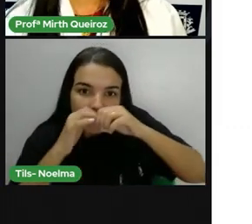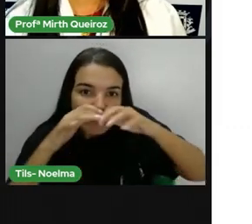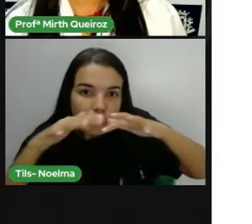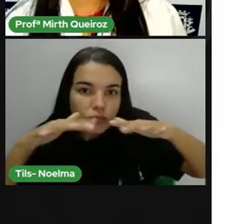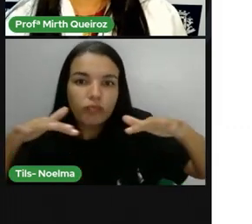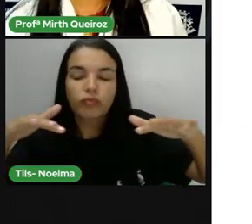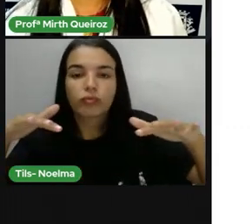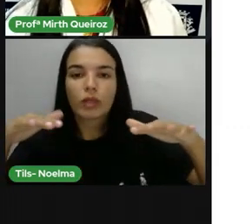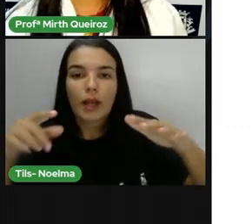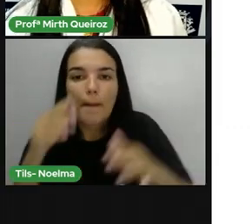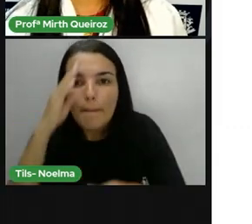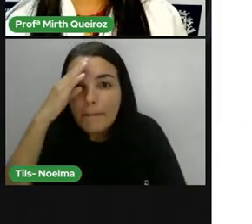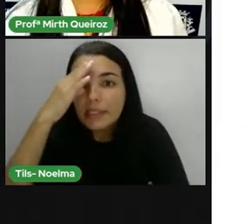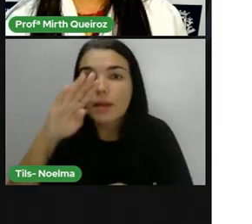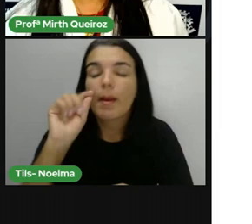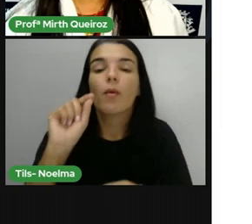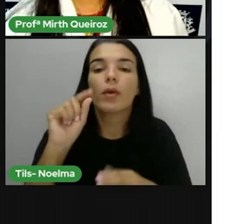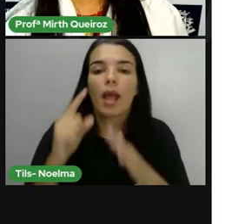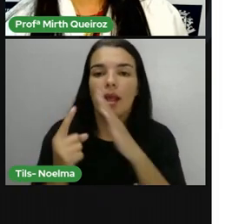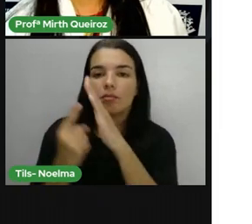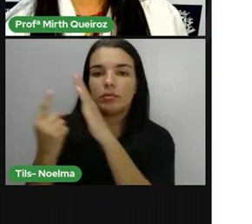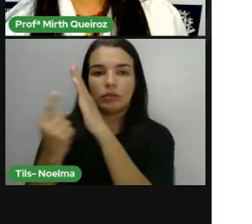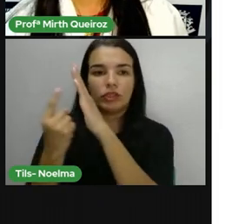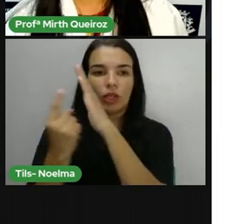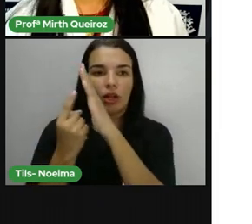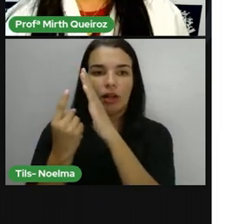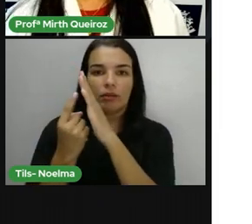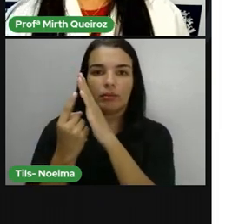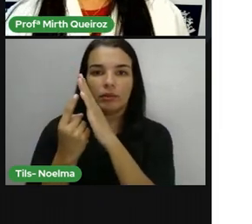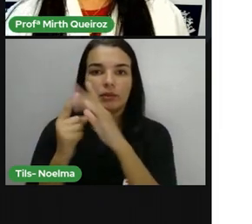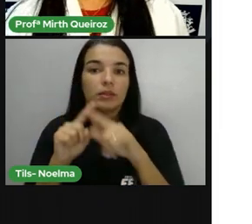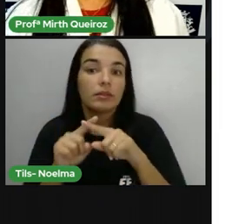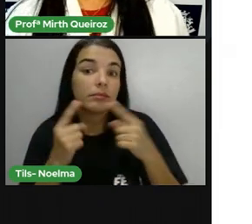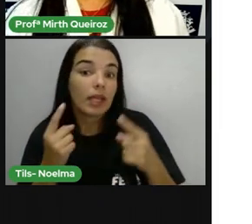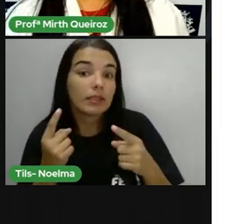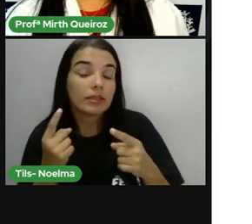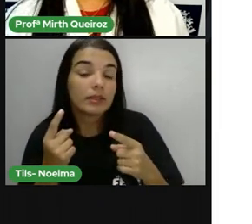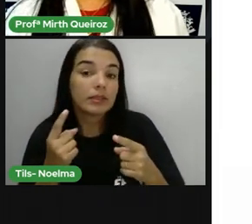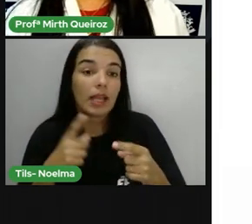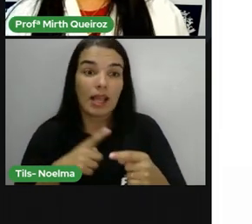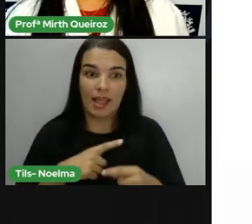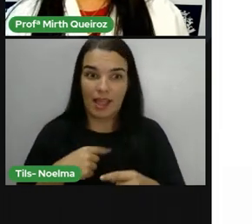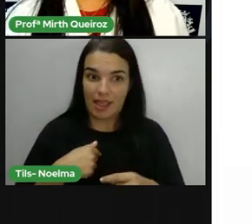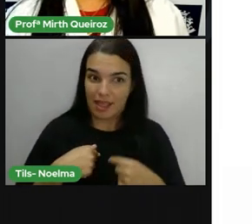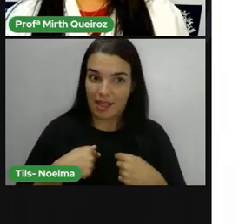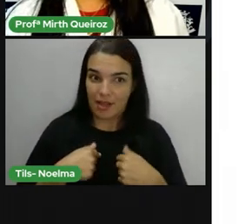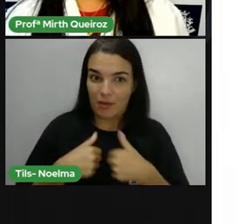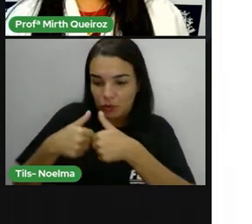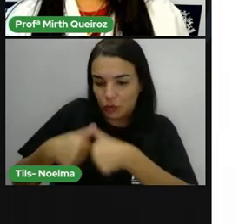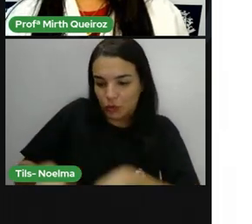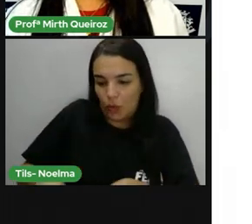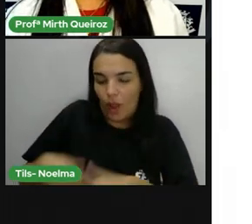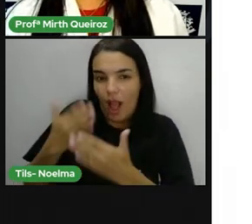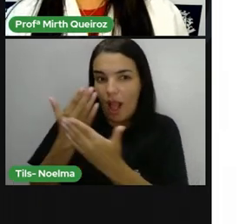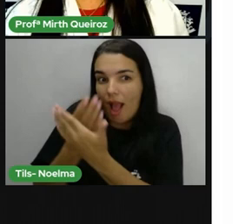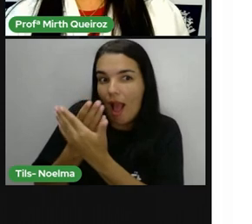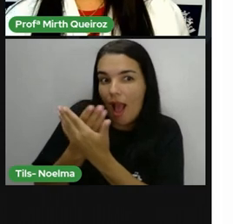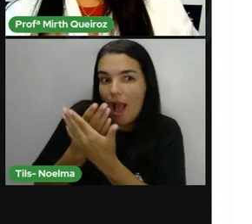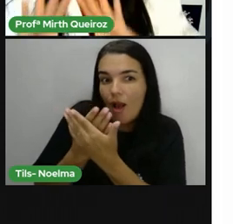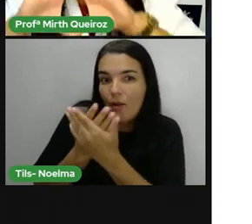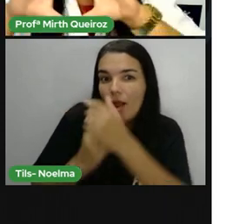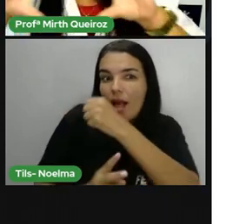social, que é o que a gente está fazendo, né? E é por isso que eu estou aqui dando aula para